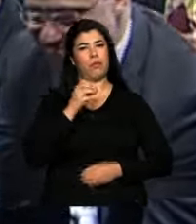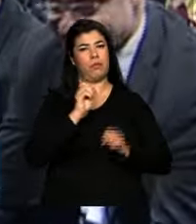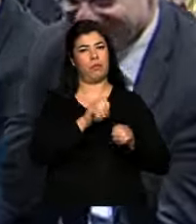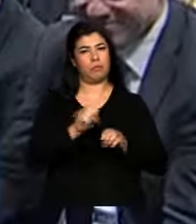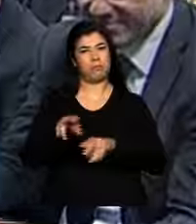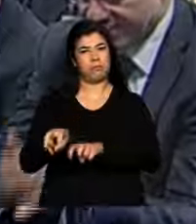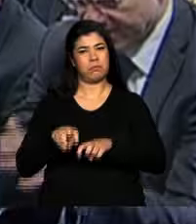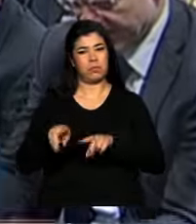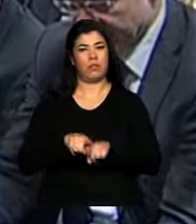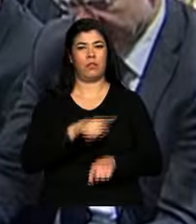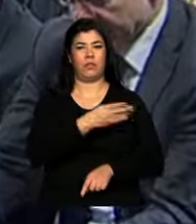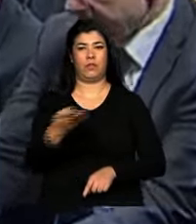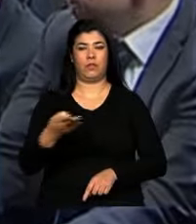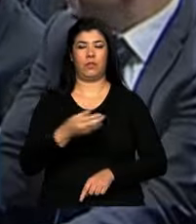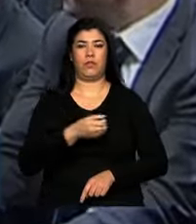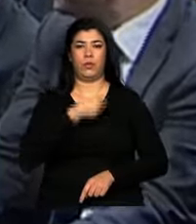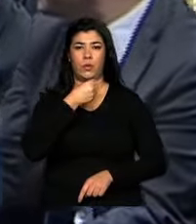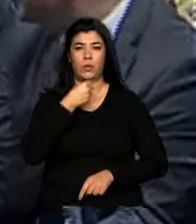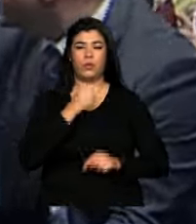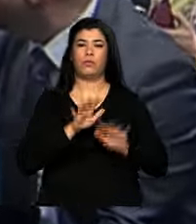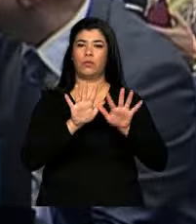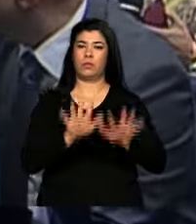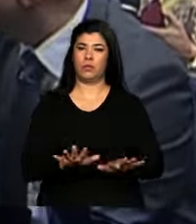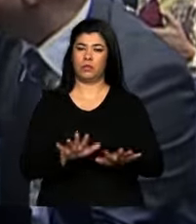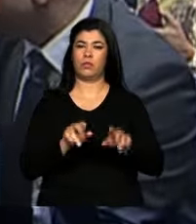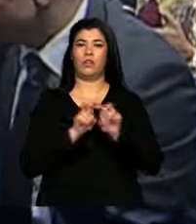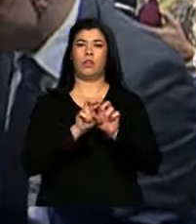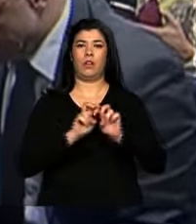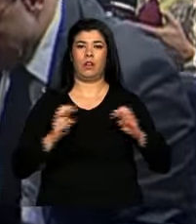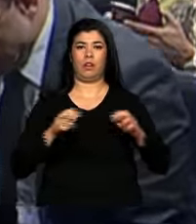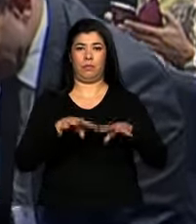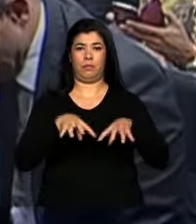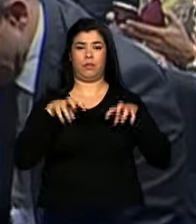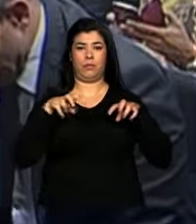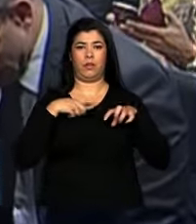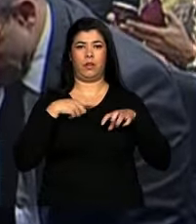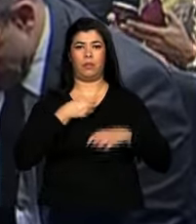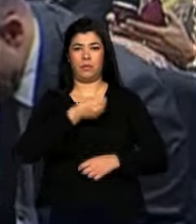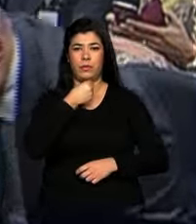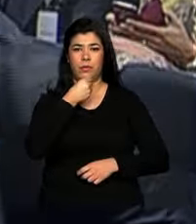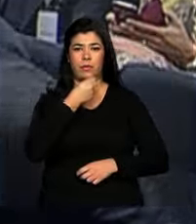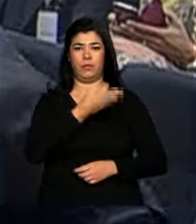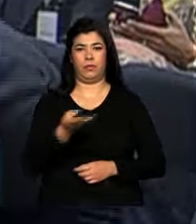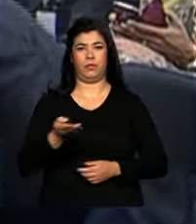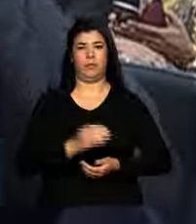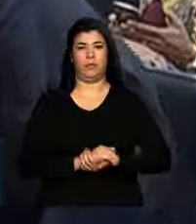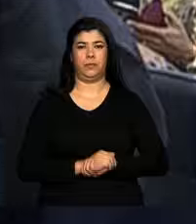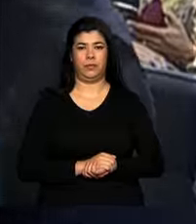Pedimos aos senhores jornalistas a gentileza de permanecer no auditório para a coletiva de imprensa.